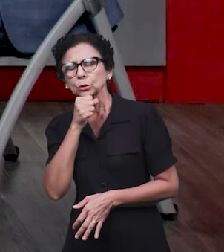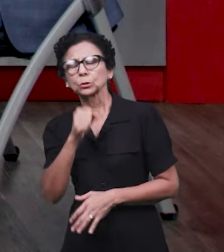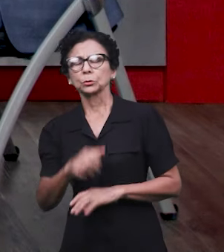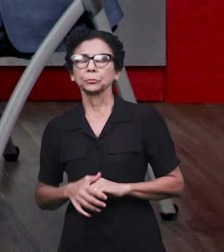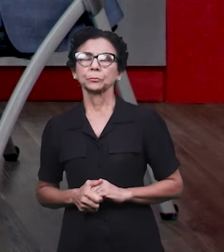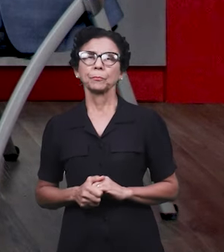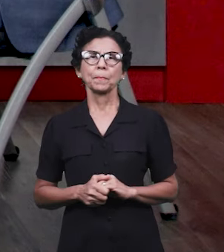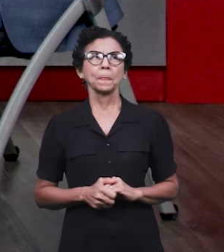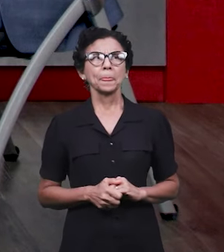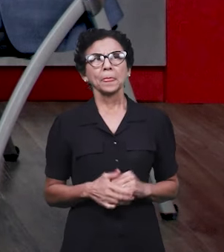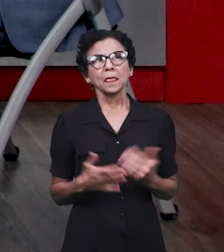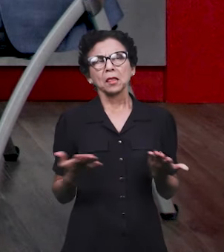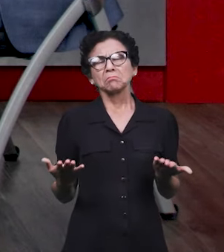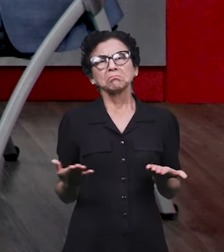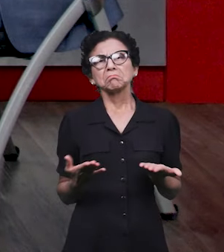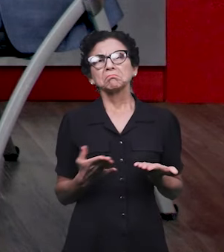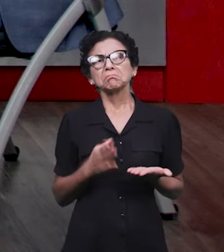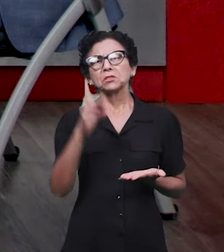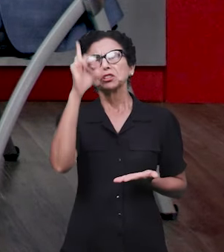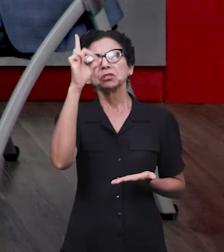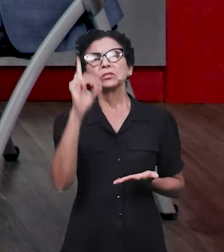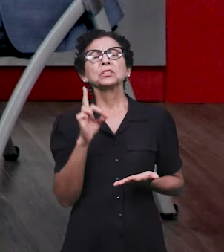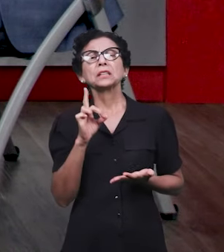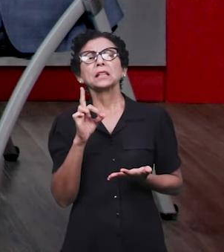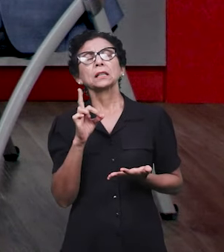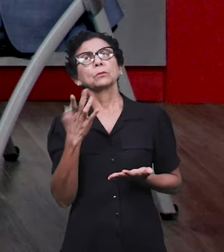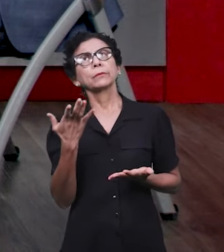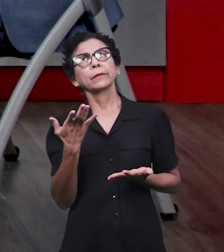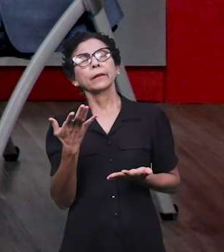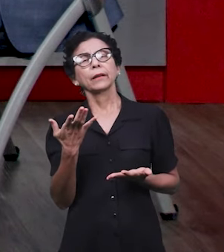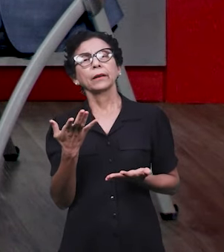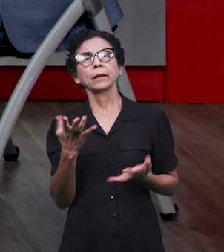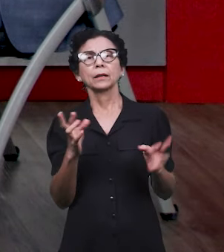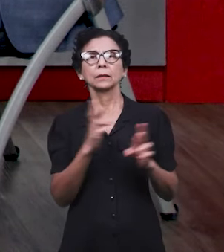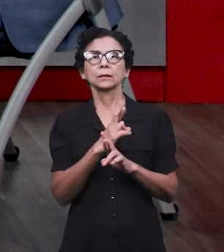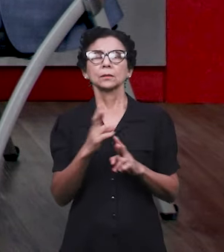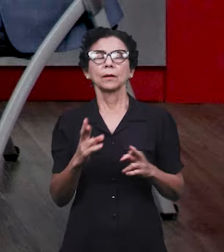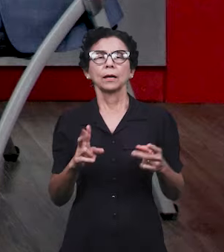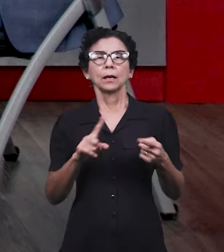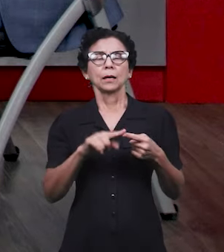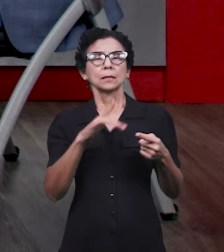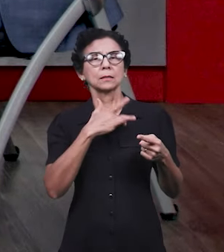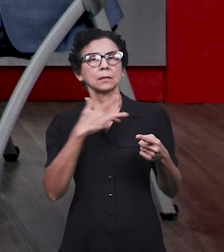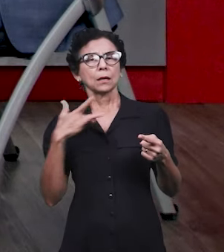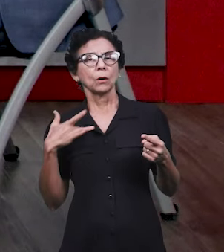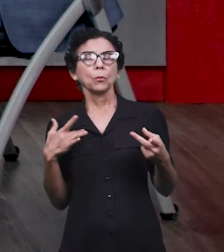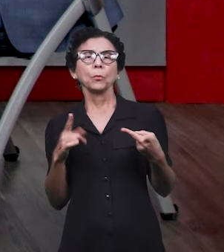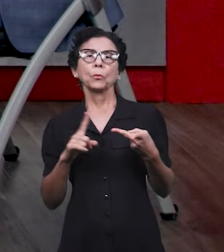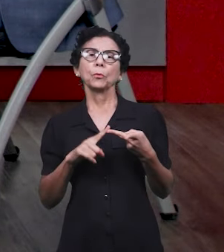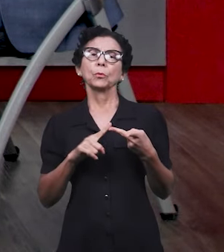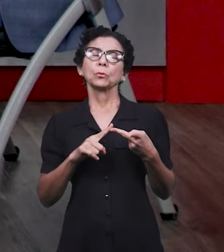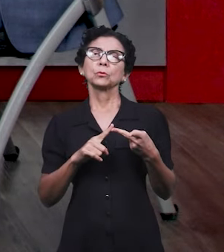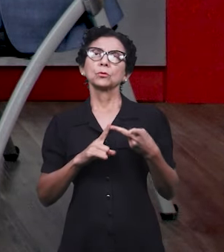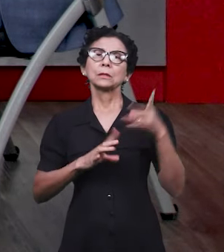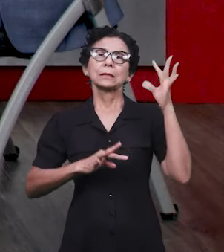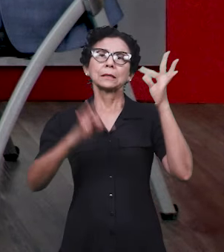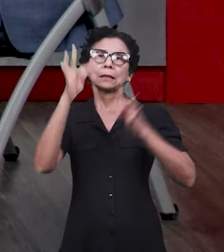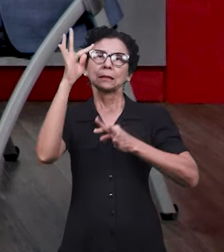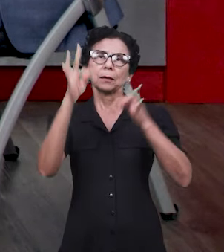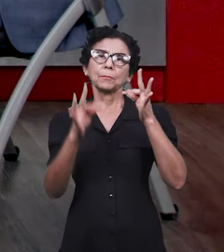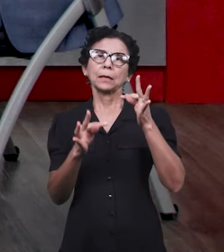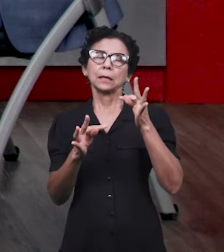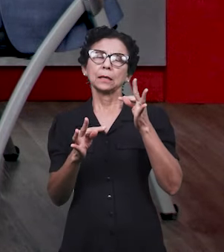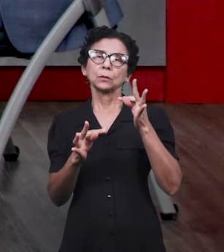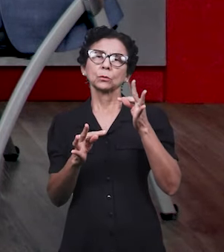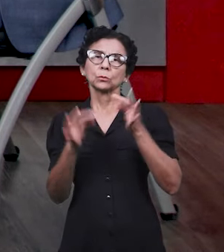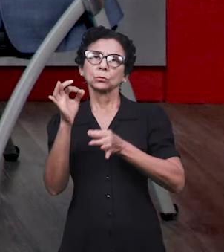quais seriam esses direitos, doutor Maurício, no que diz respeito, por exemplo, saúde, tratamento jurídico,